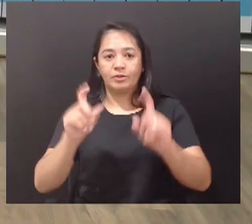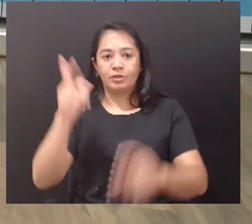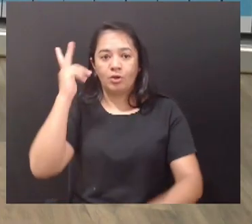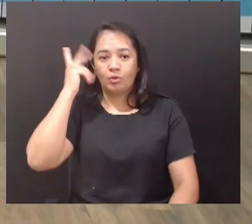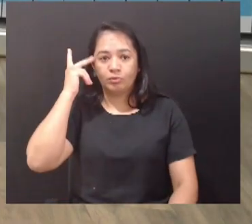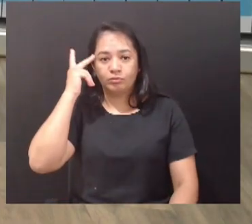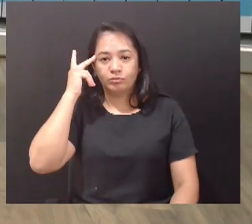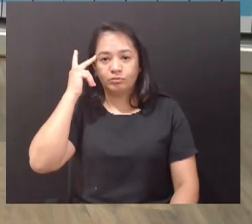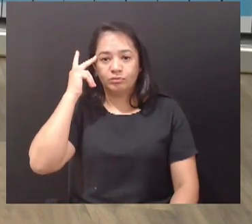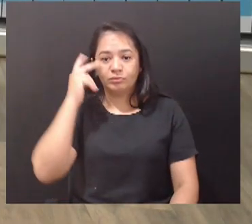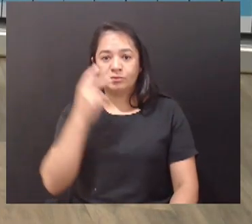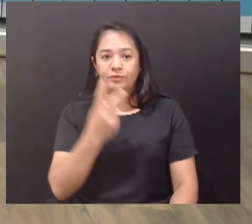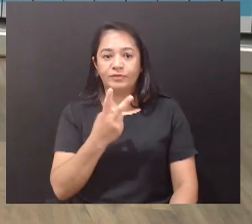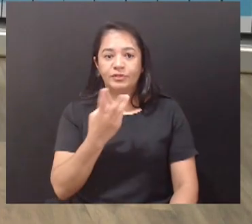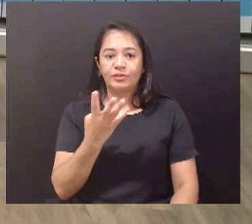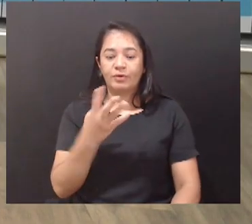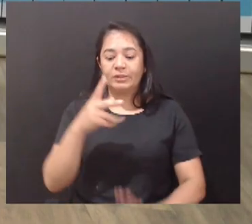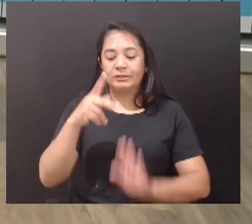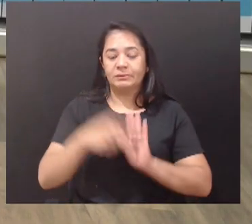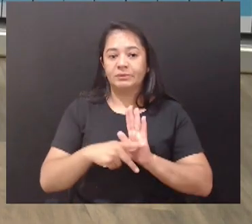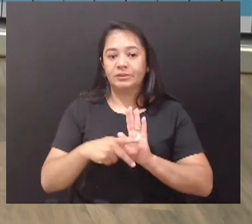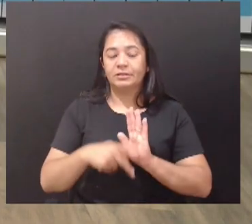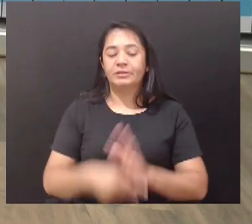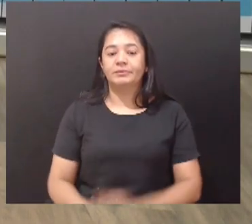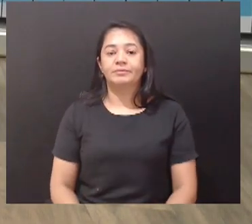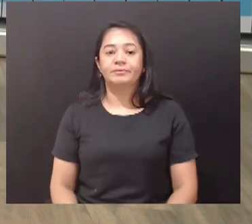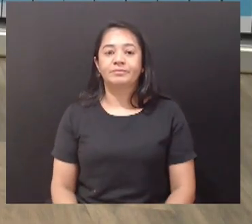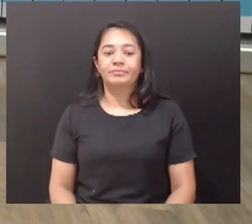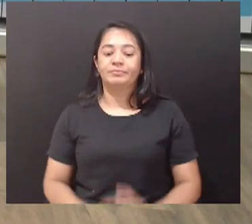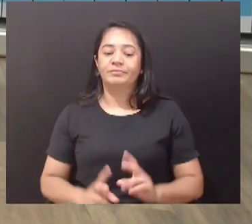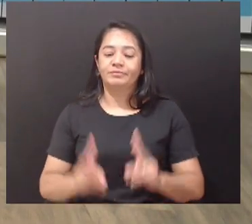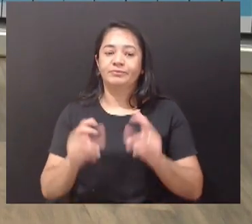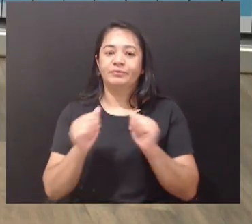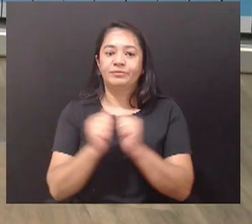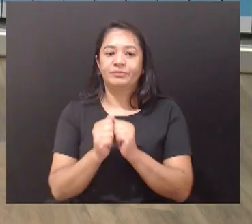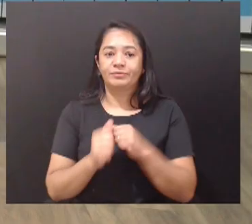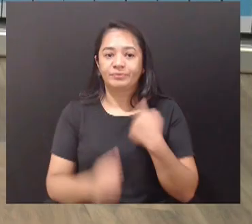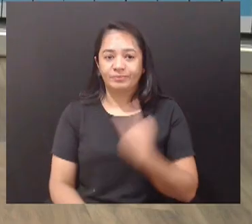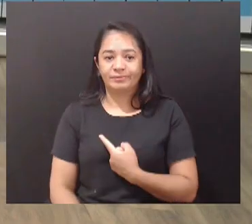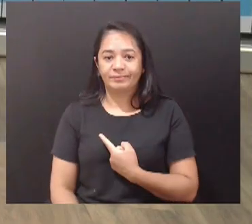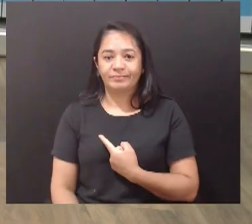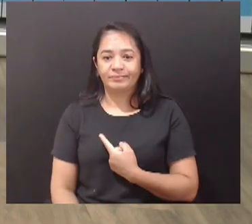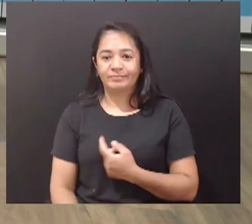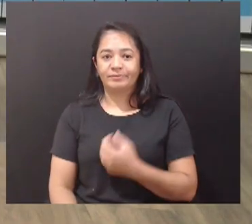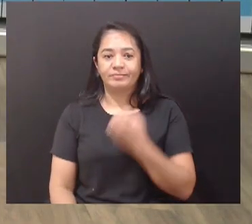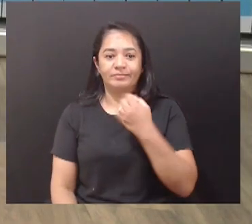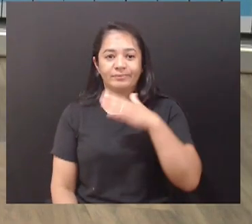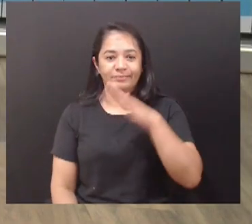24 projetos na pauta. Continue com a nossa programação e uma boa tarde.